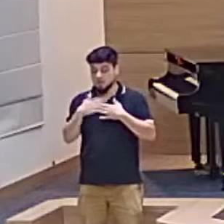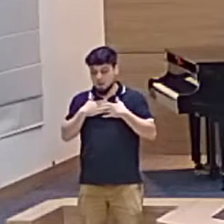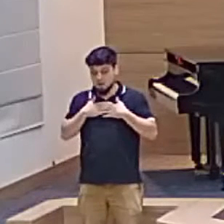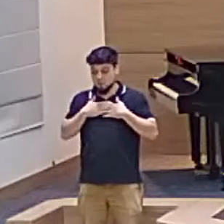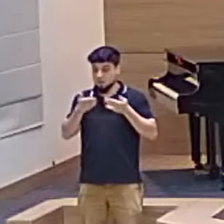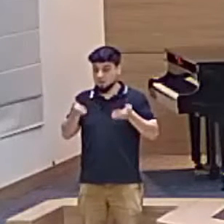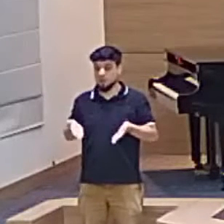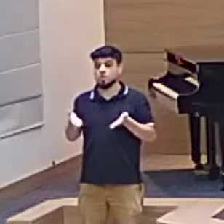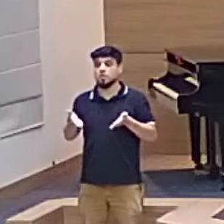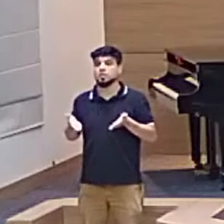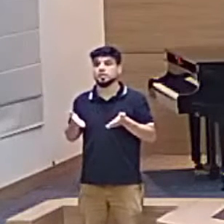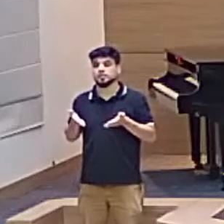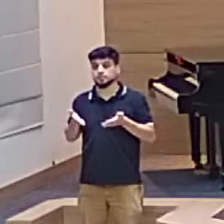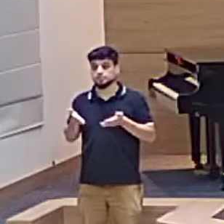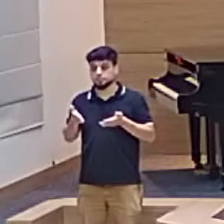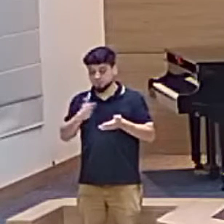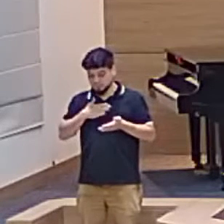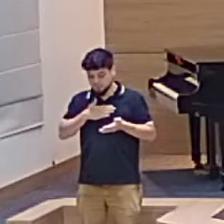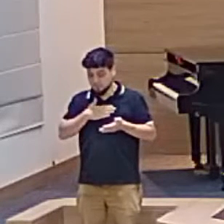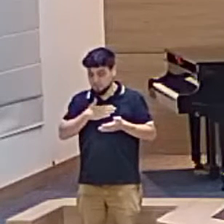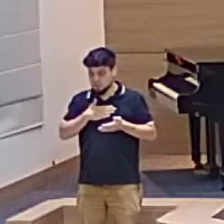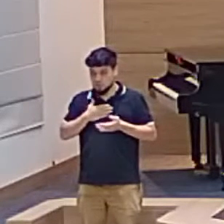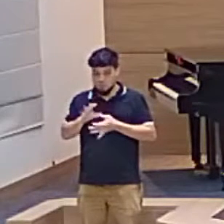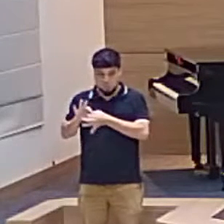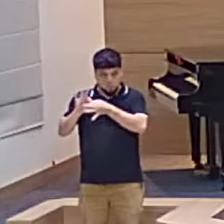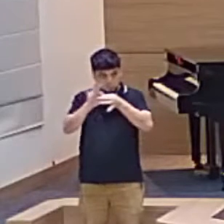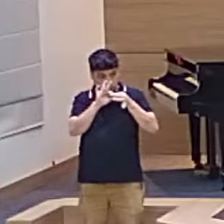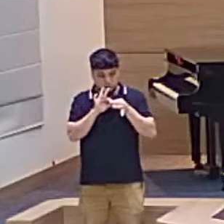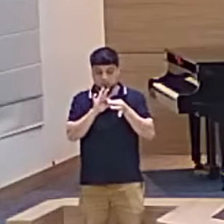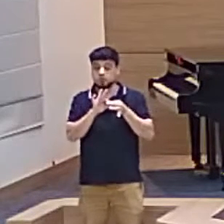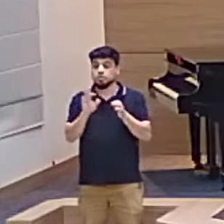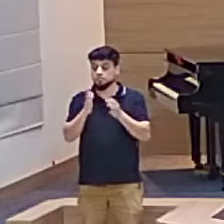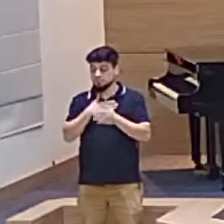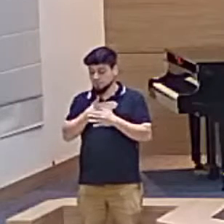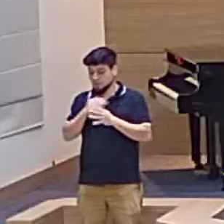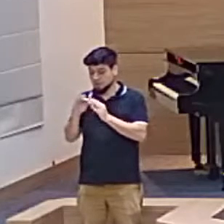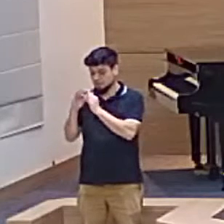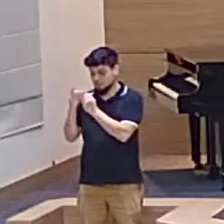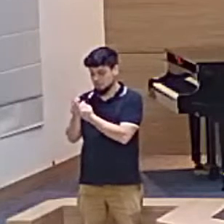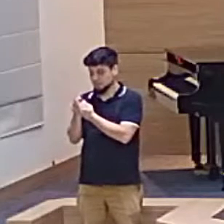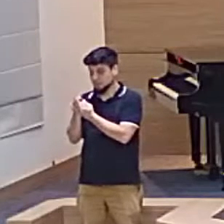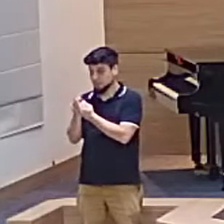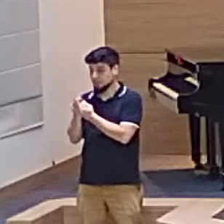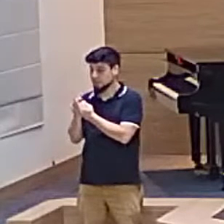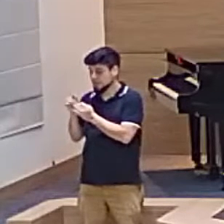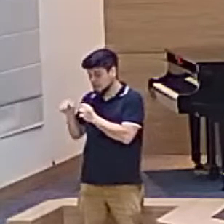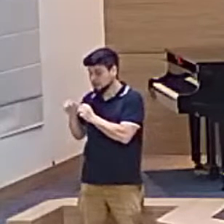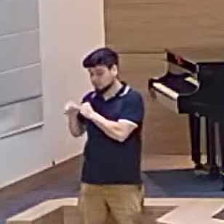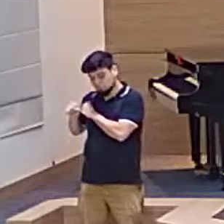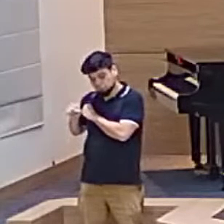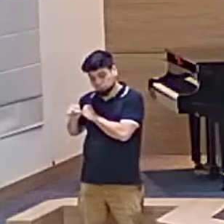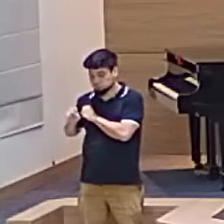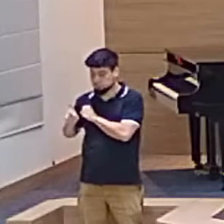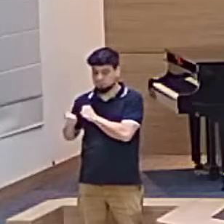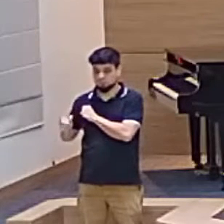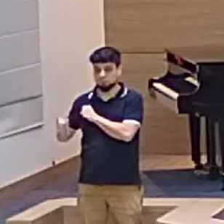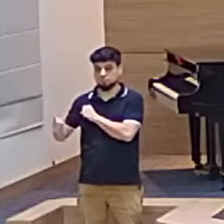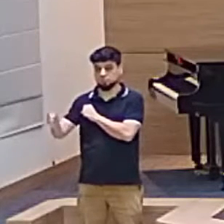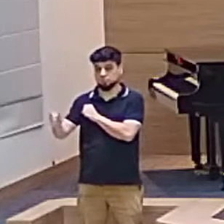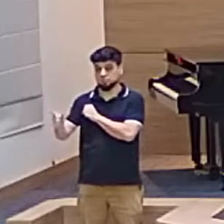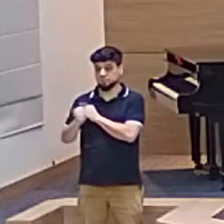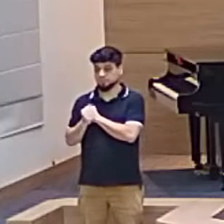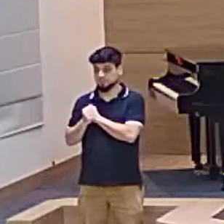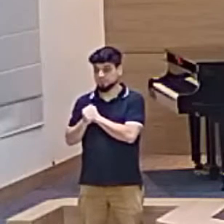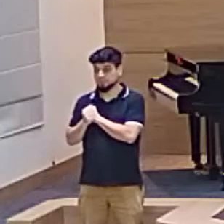para Nossa geração para nossa família vai reverberar para a eternidade tem muitas pessoas